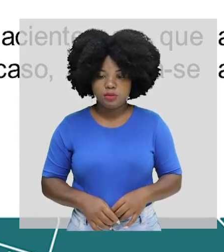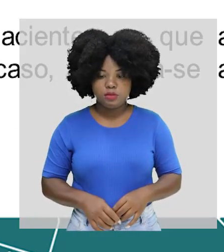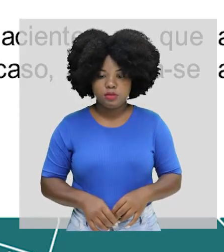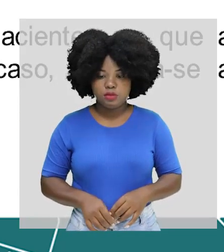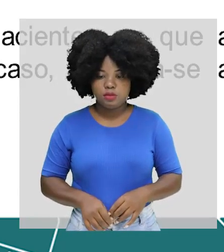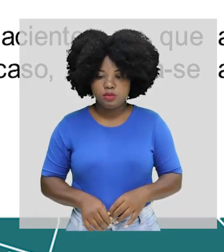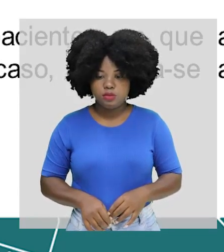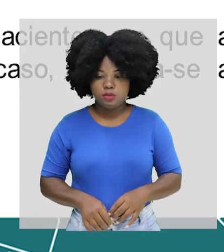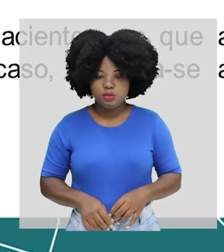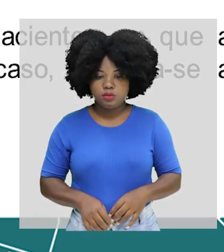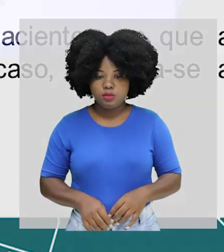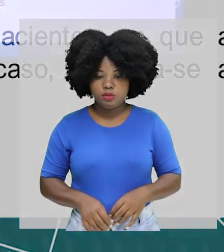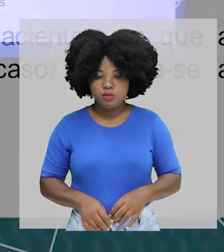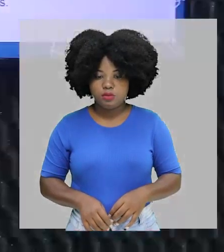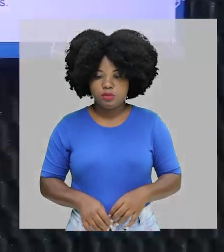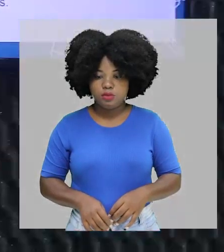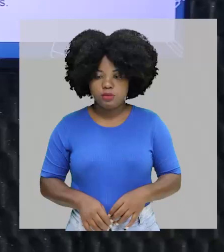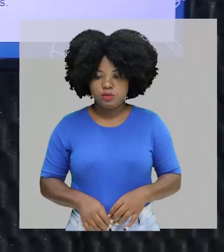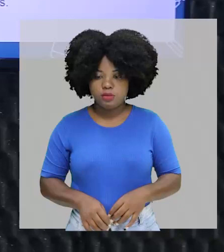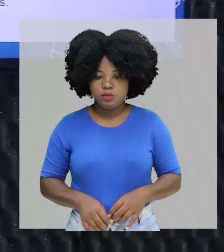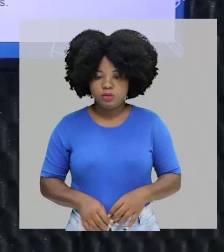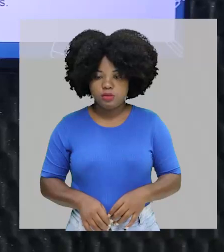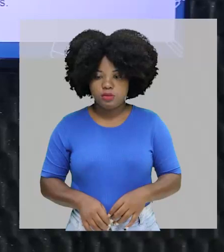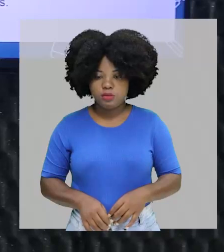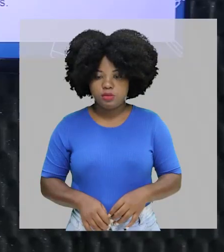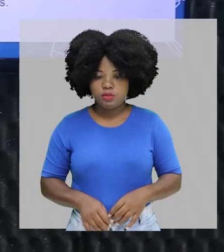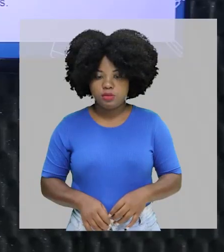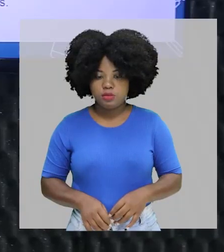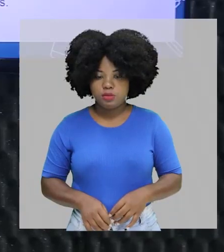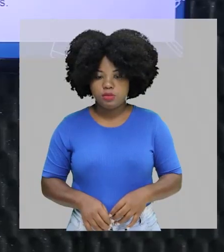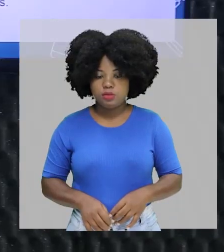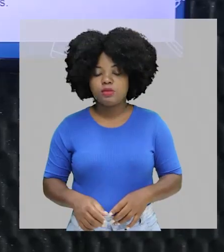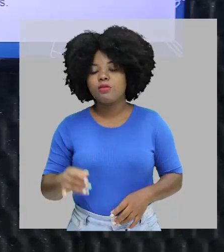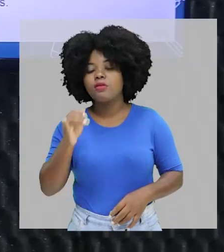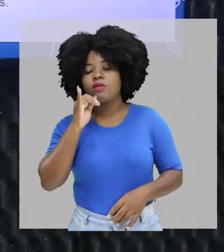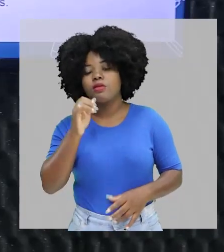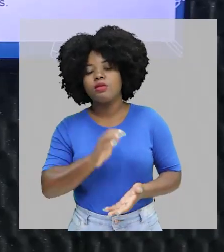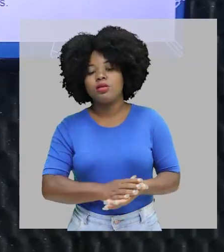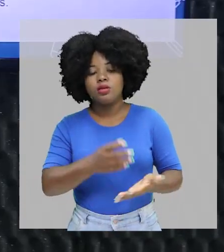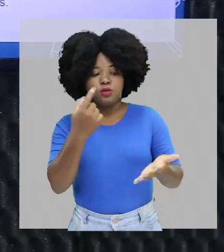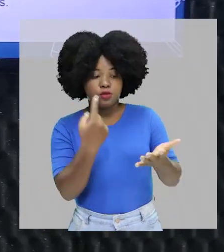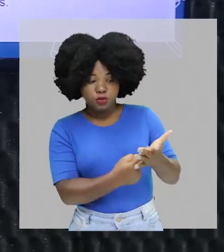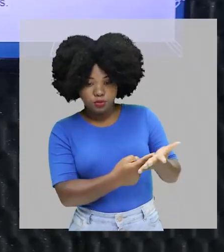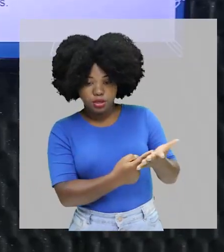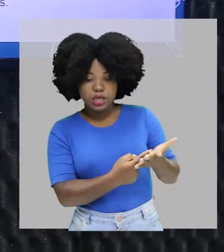nenhuma internação, então é marcado aquela sessão, né?